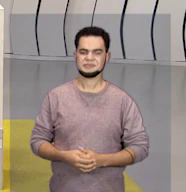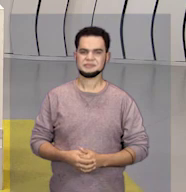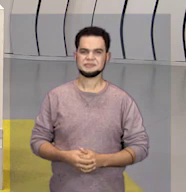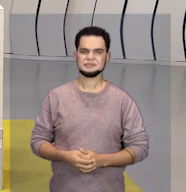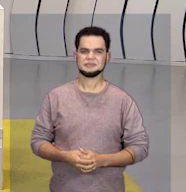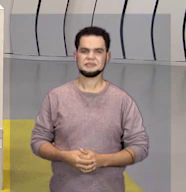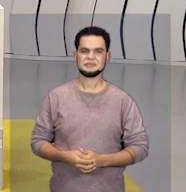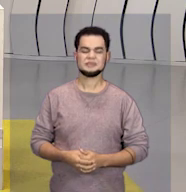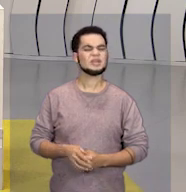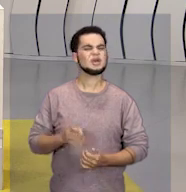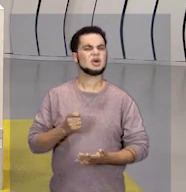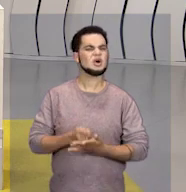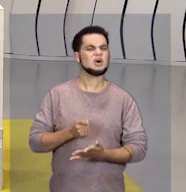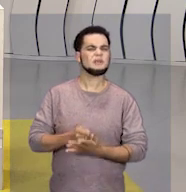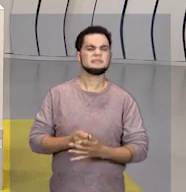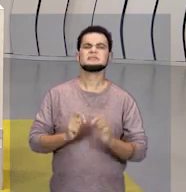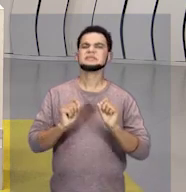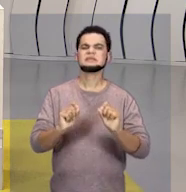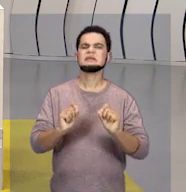Cobrar quem?